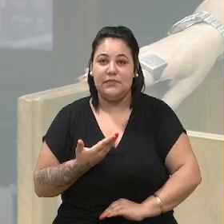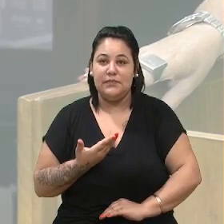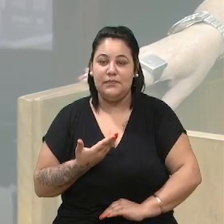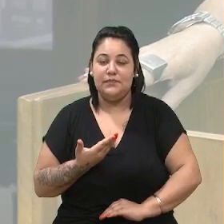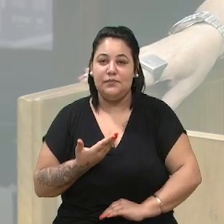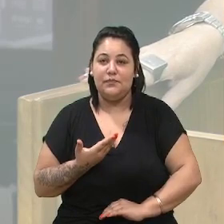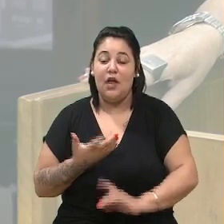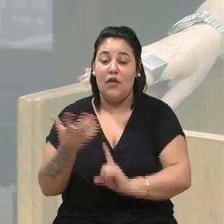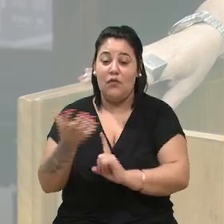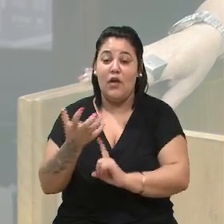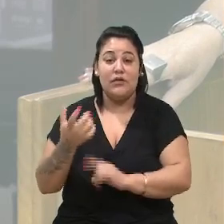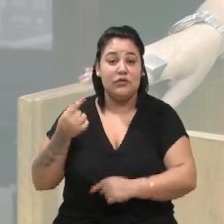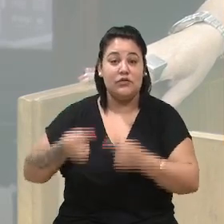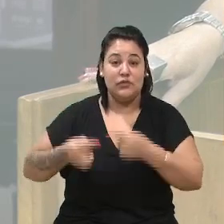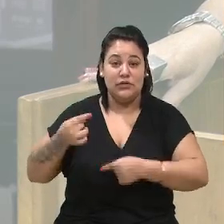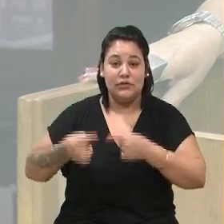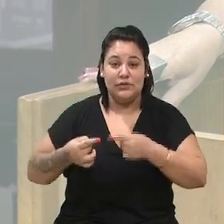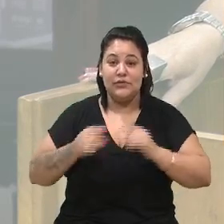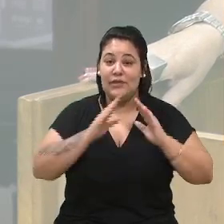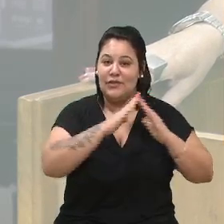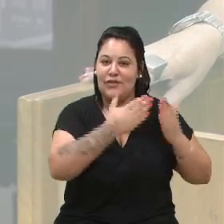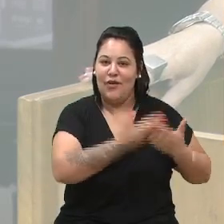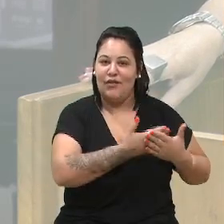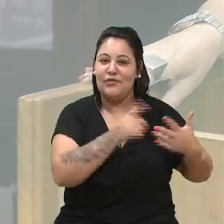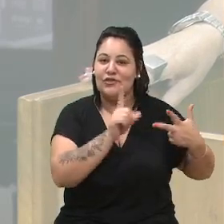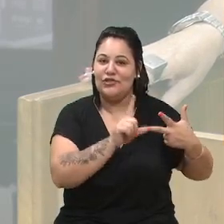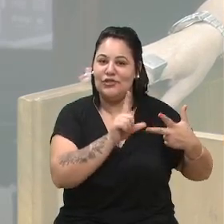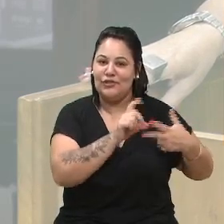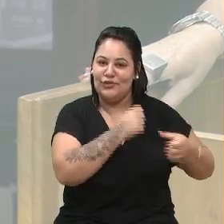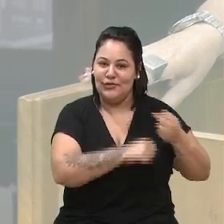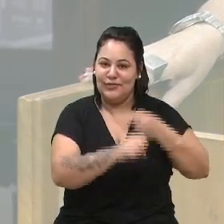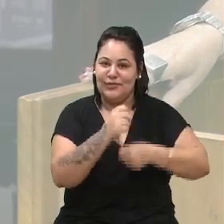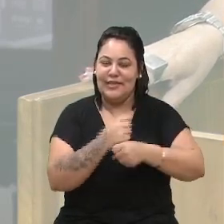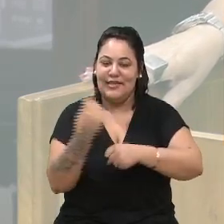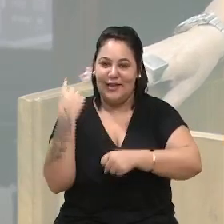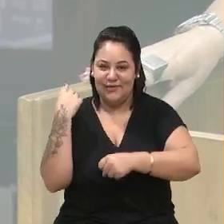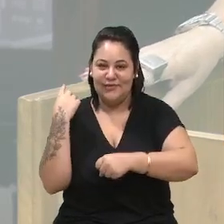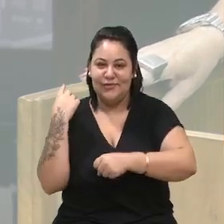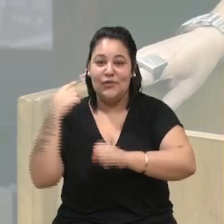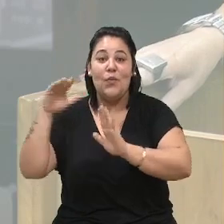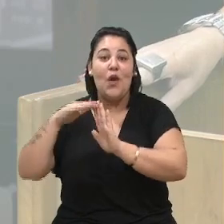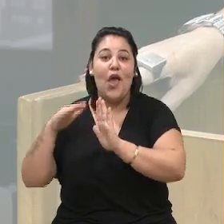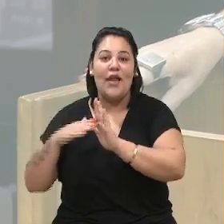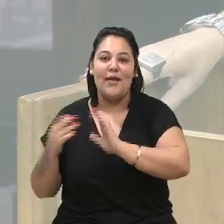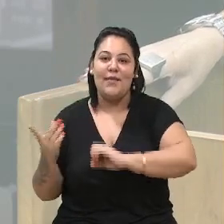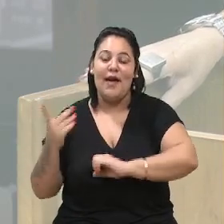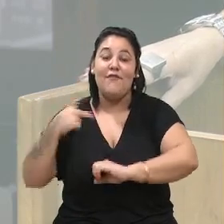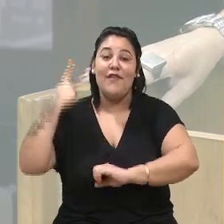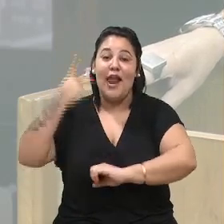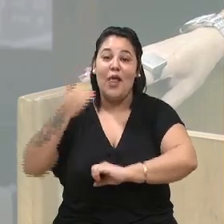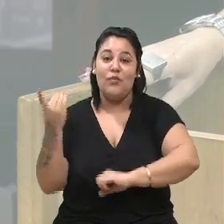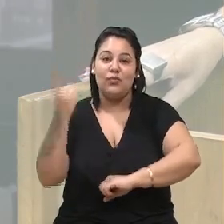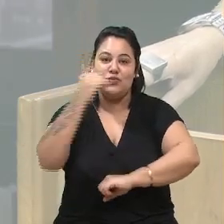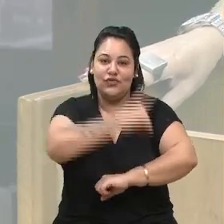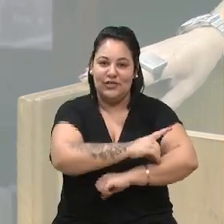na escola do Legislativo do ano passado, né, vereador por um dia, promovido aqui nessa